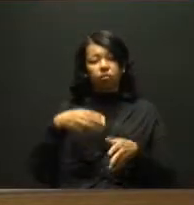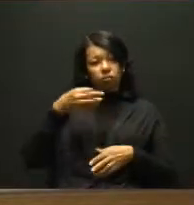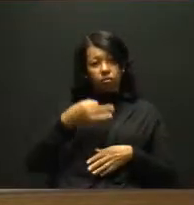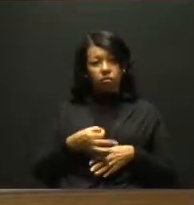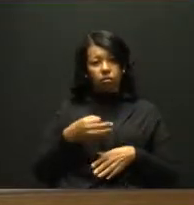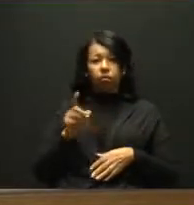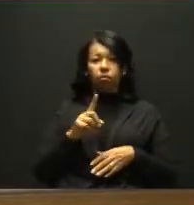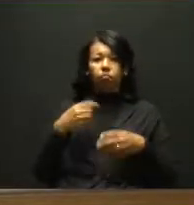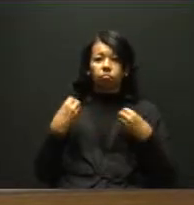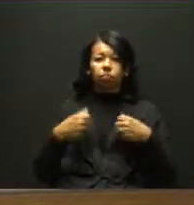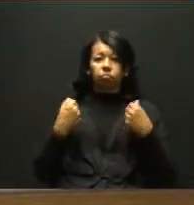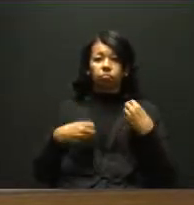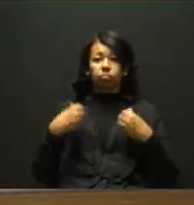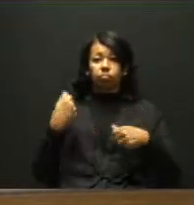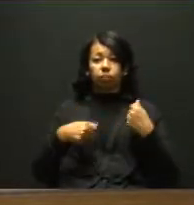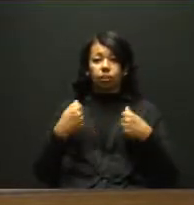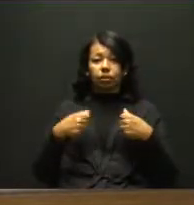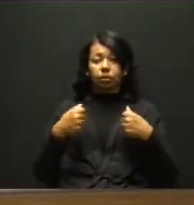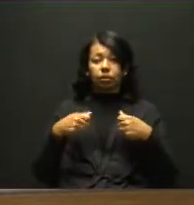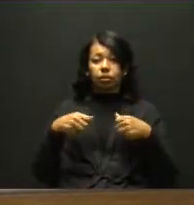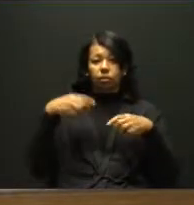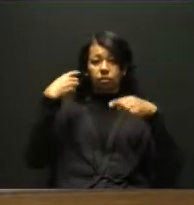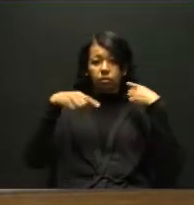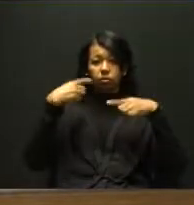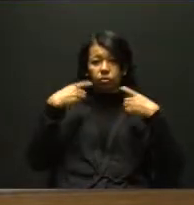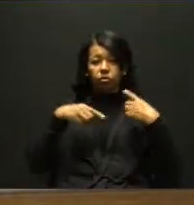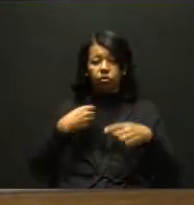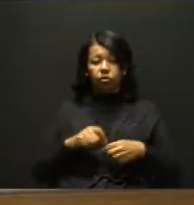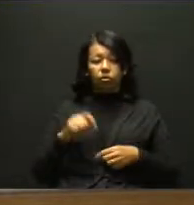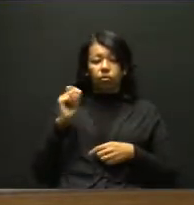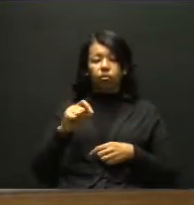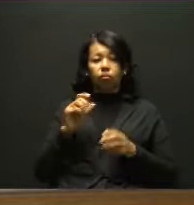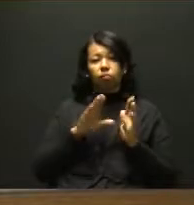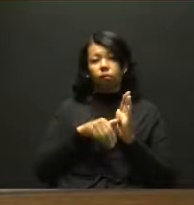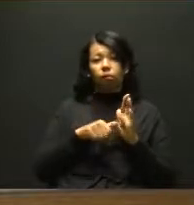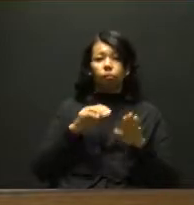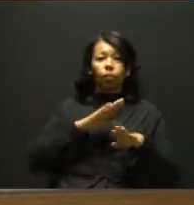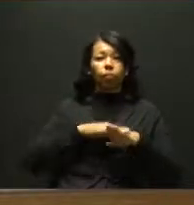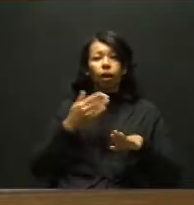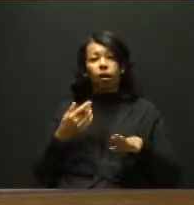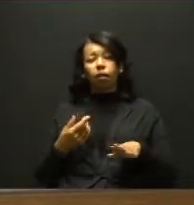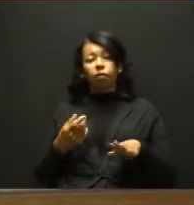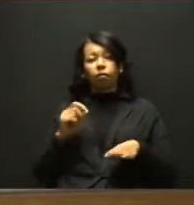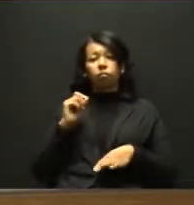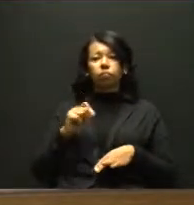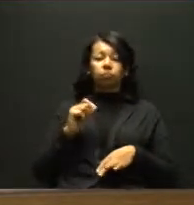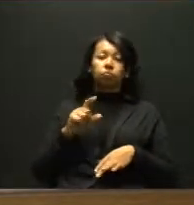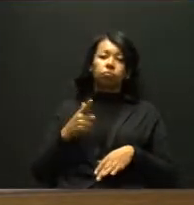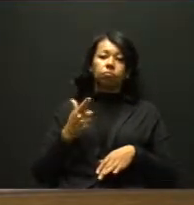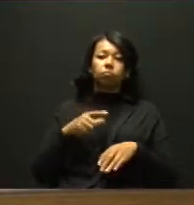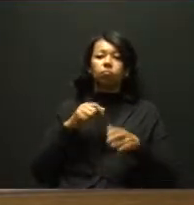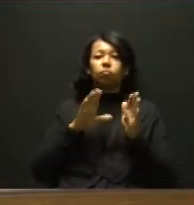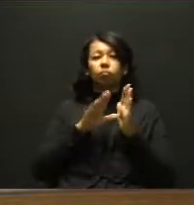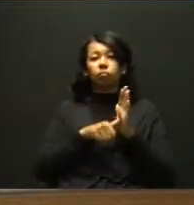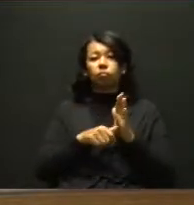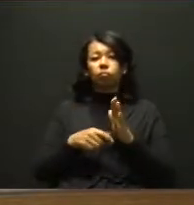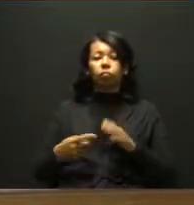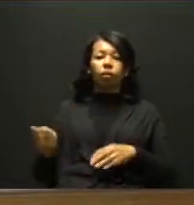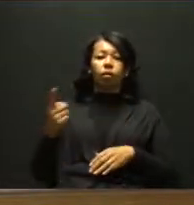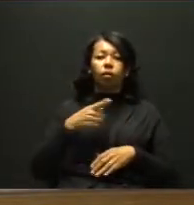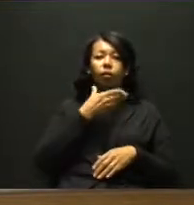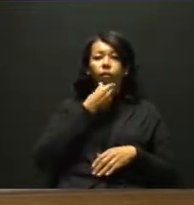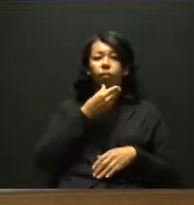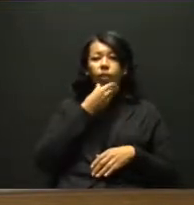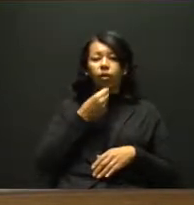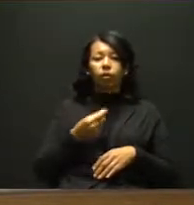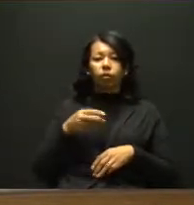discutir o sexo dos anjos tem robô mais que roubou - com a administração roubou mais qual vai roubar que já traz o cara aqui é